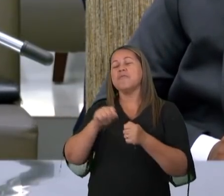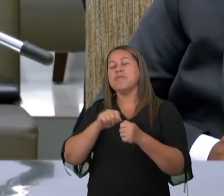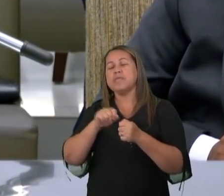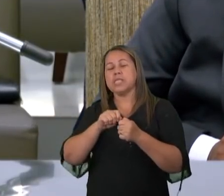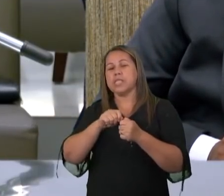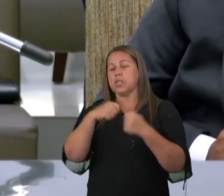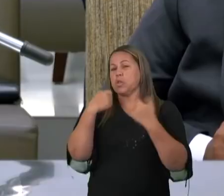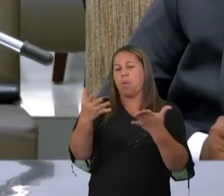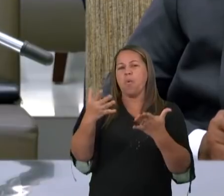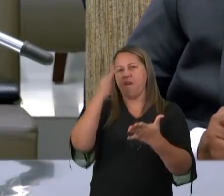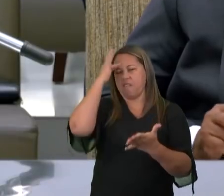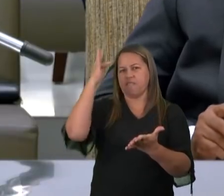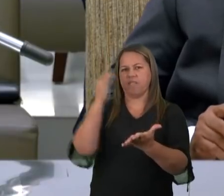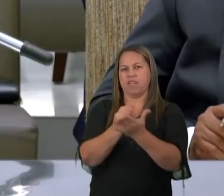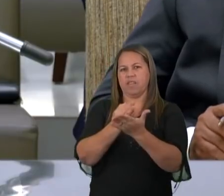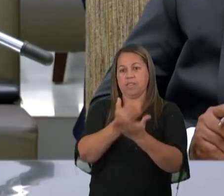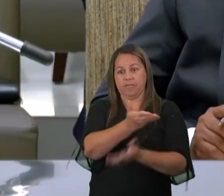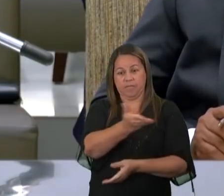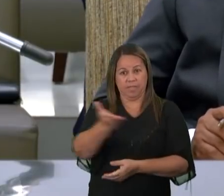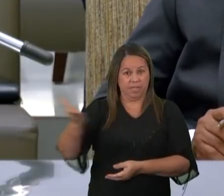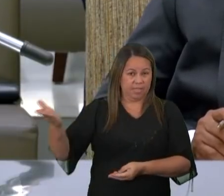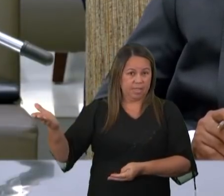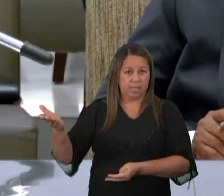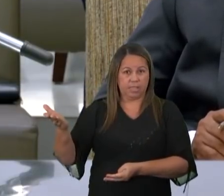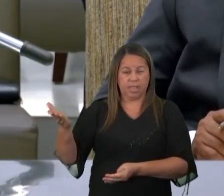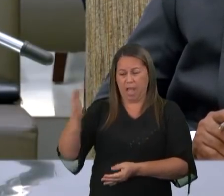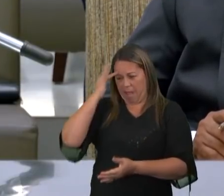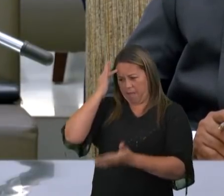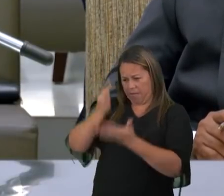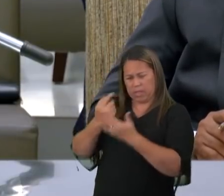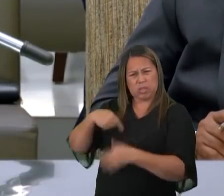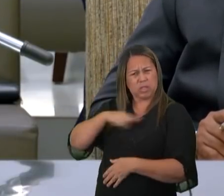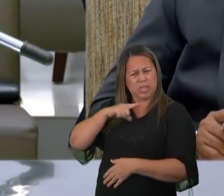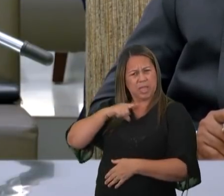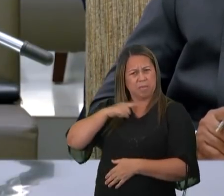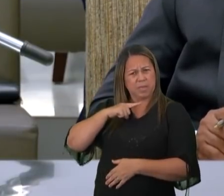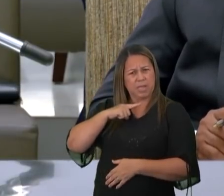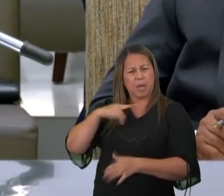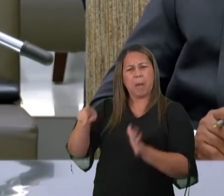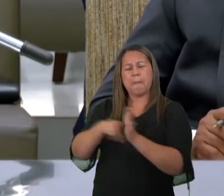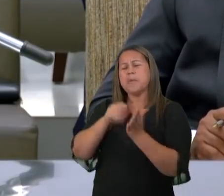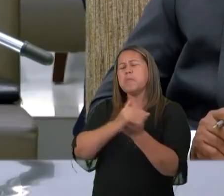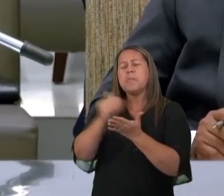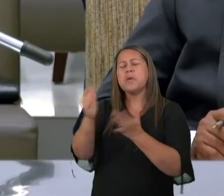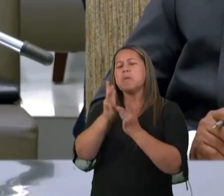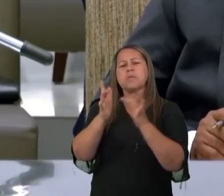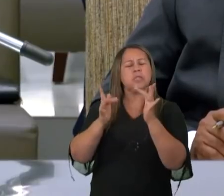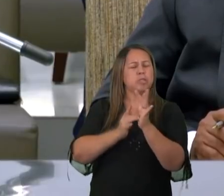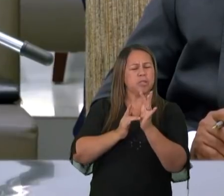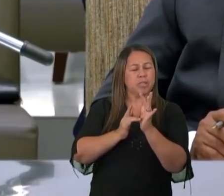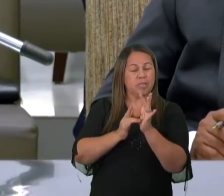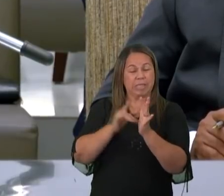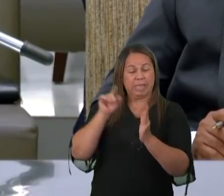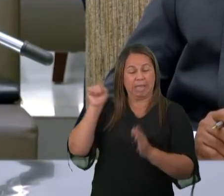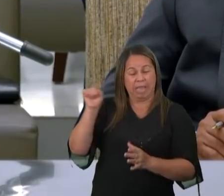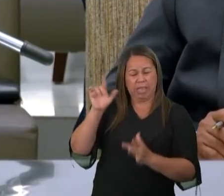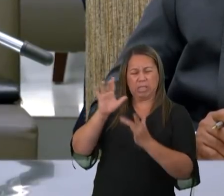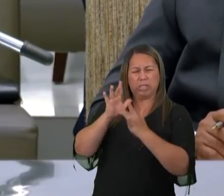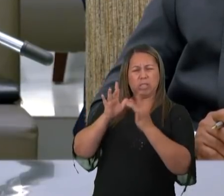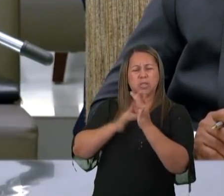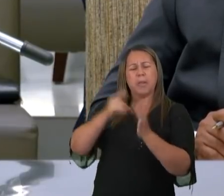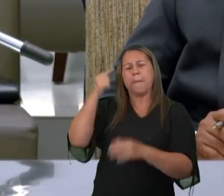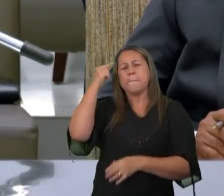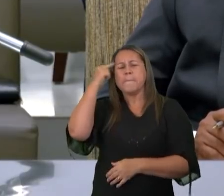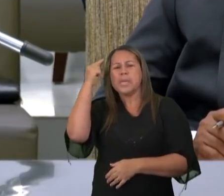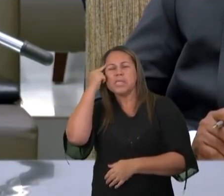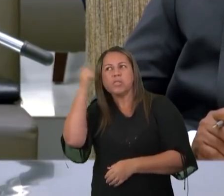nós temos veio dEle, através dEle, pela sua palavra. E o autor da fé, Ele, pensando na sua